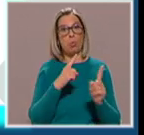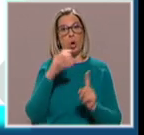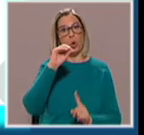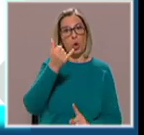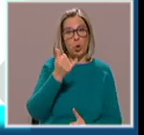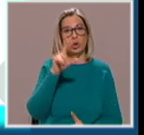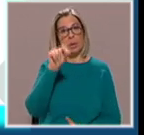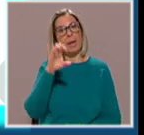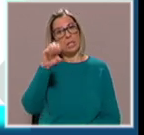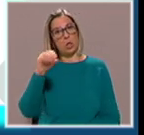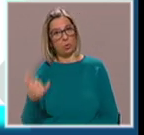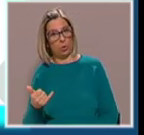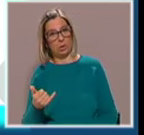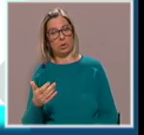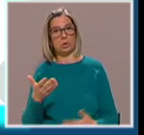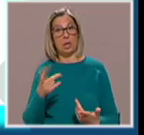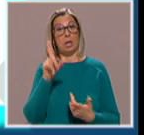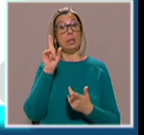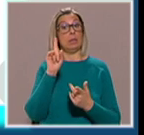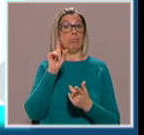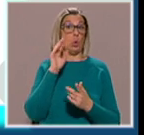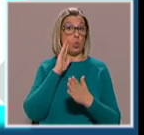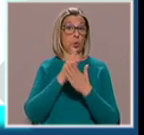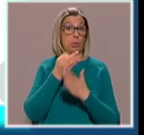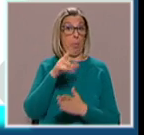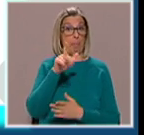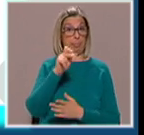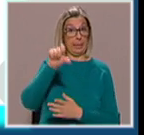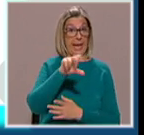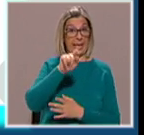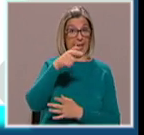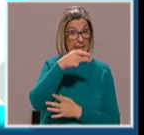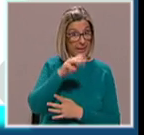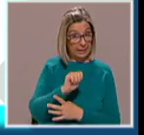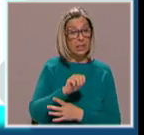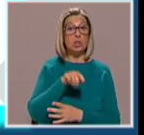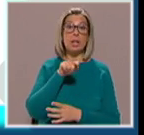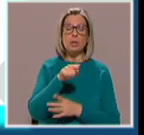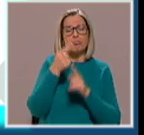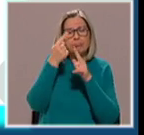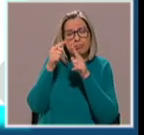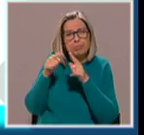dióxido de carbono. E, por fim, temos ainda as plaquetas, que são fragmentos